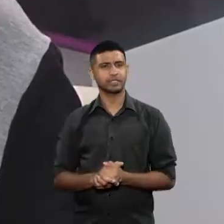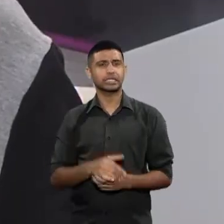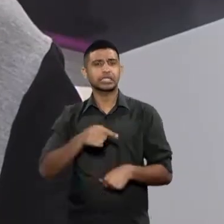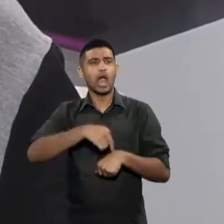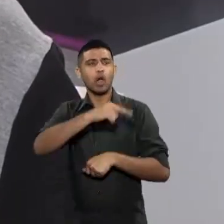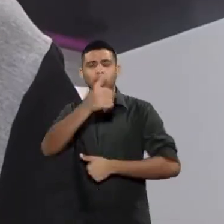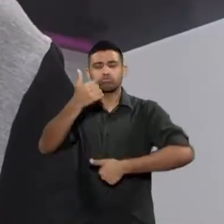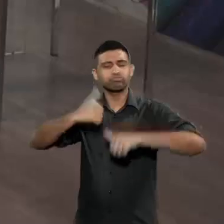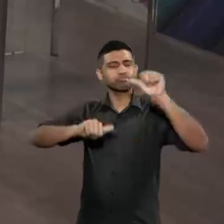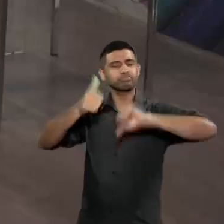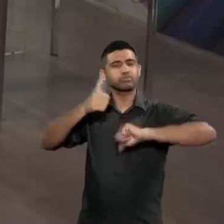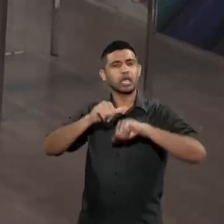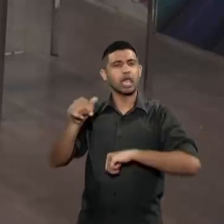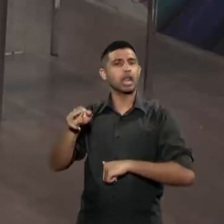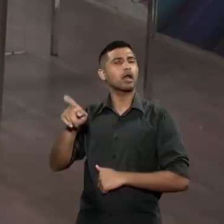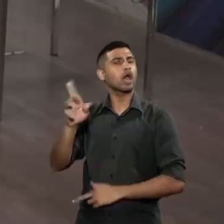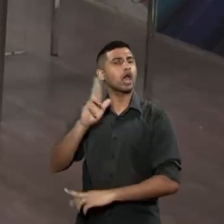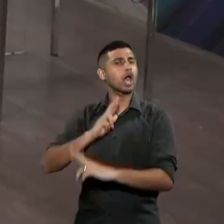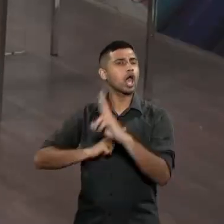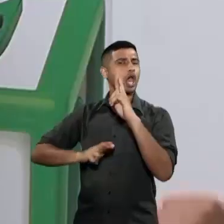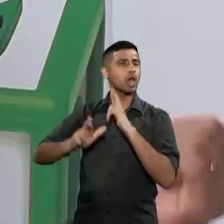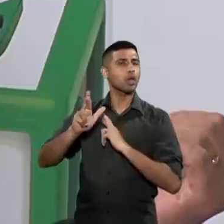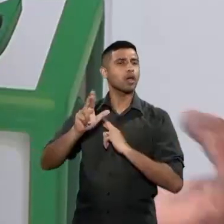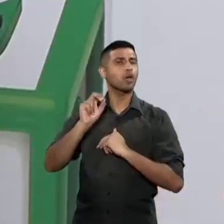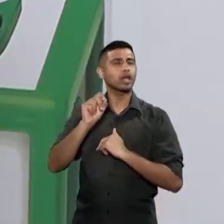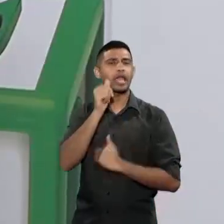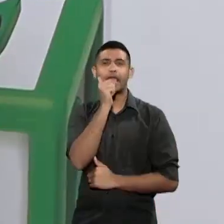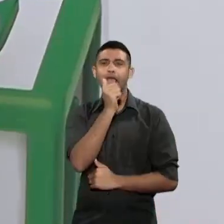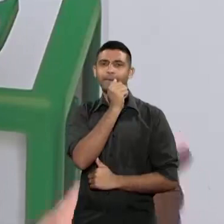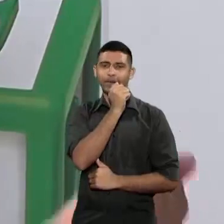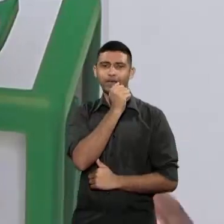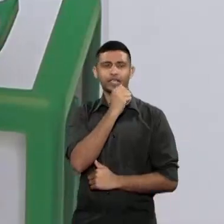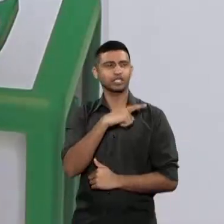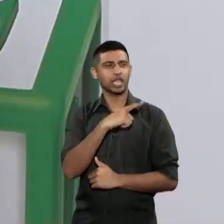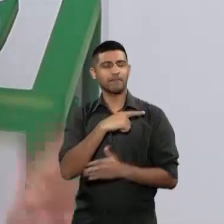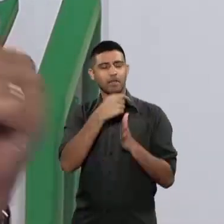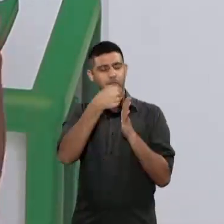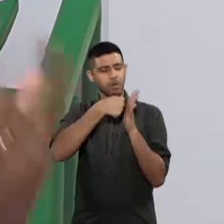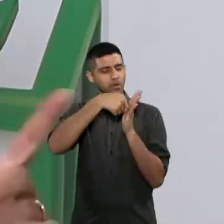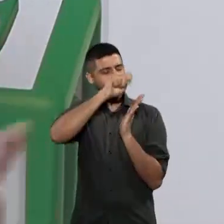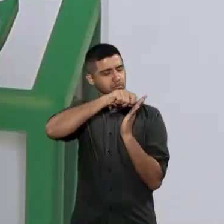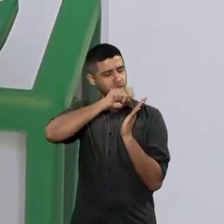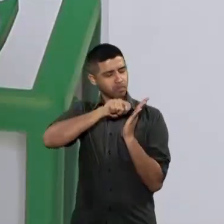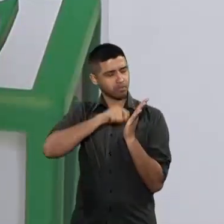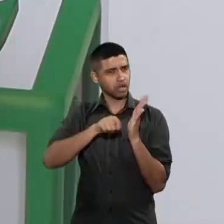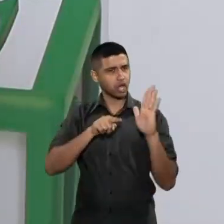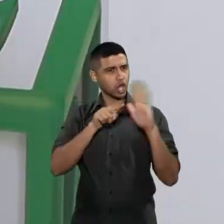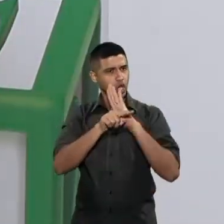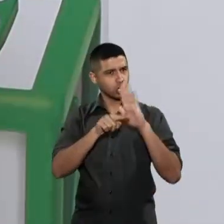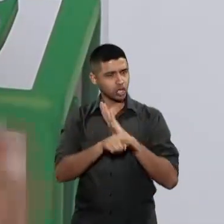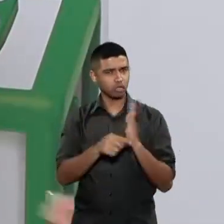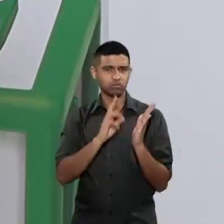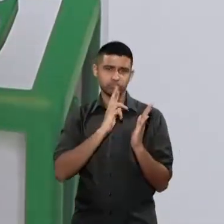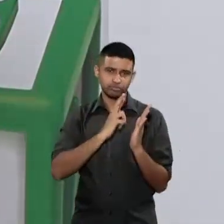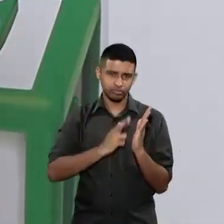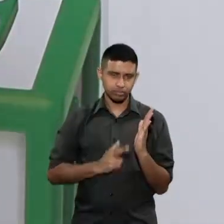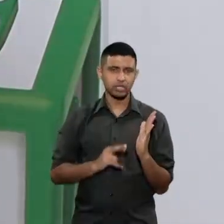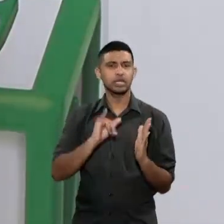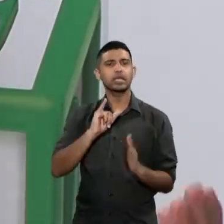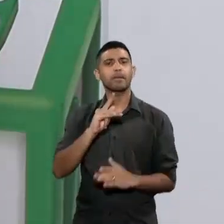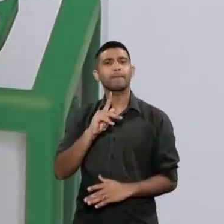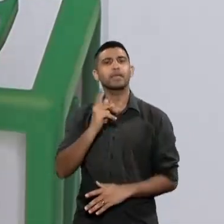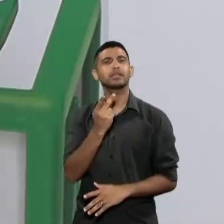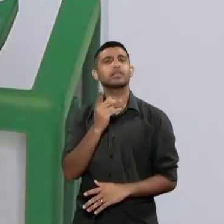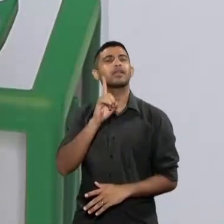na avaliação, ela respondeu, a mãe respondeu um questionário informal para a TDAH e a Karina